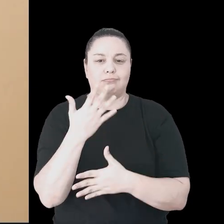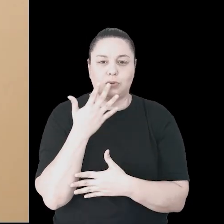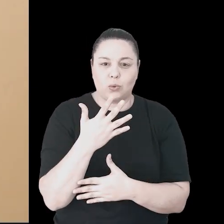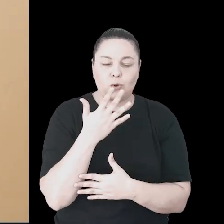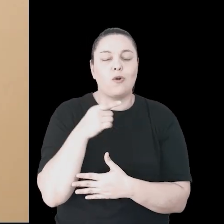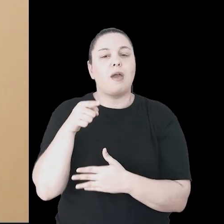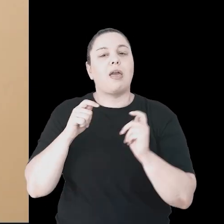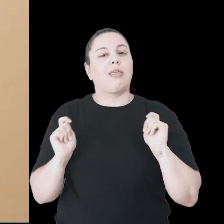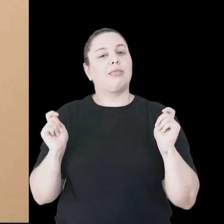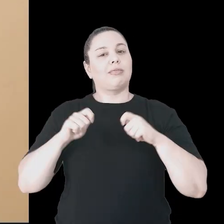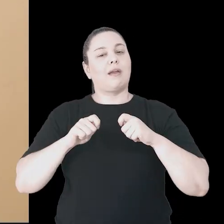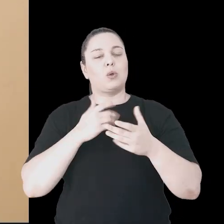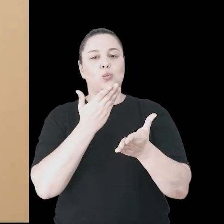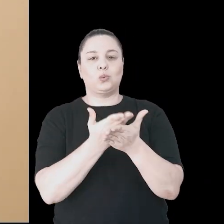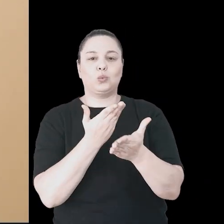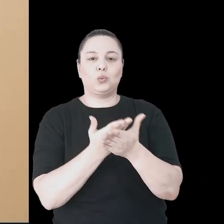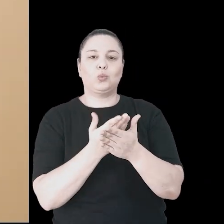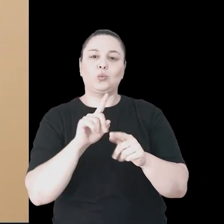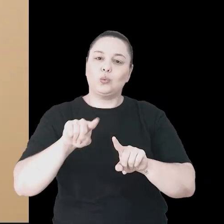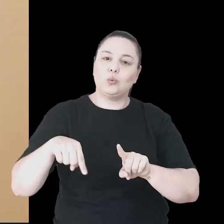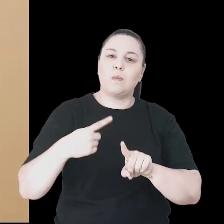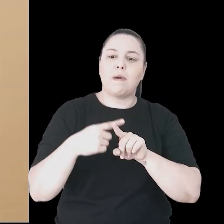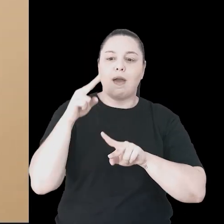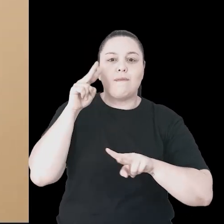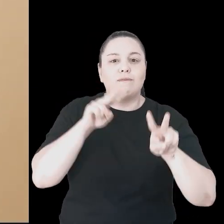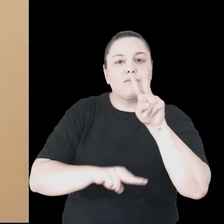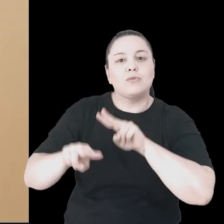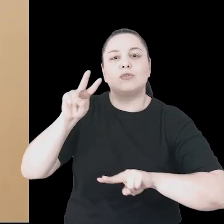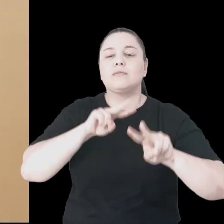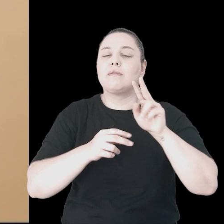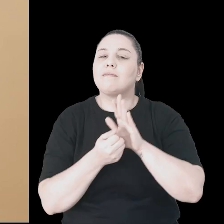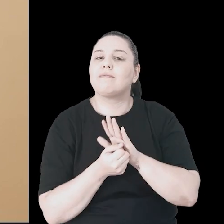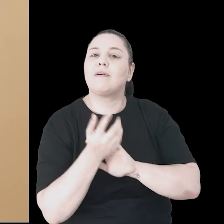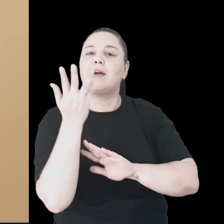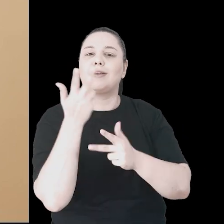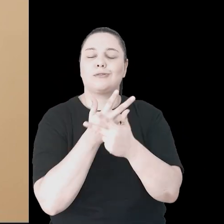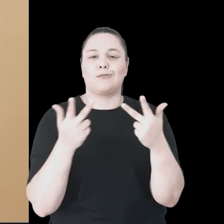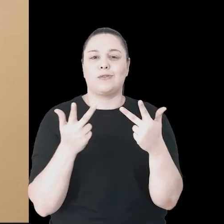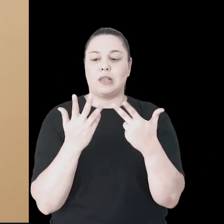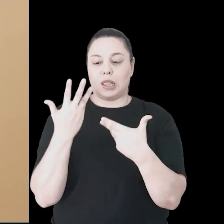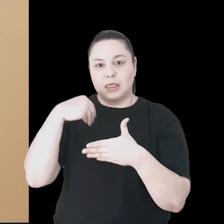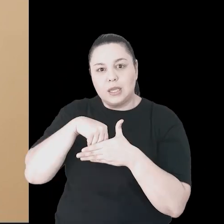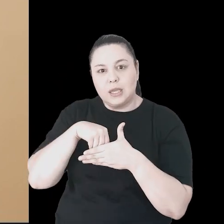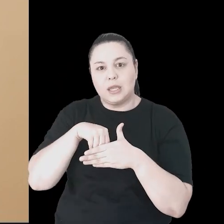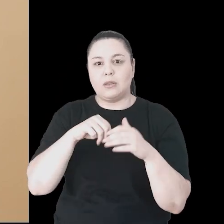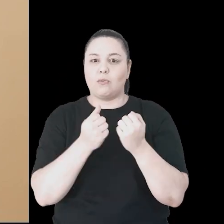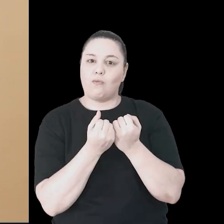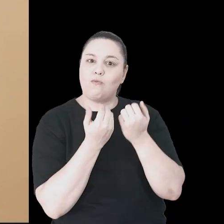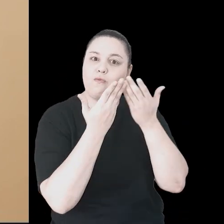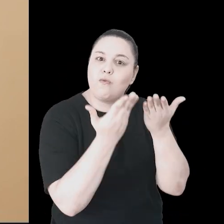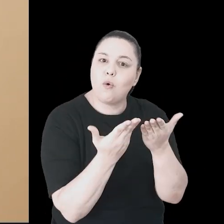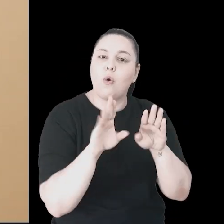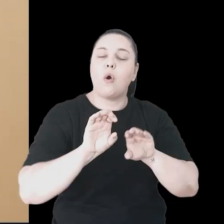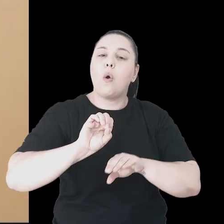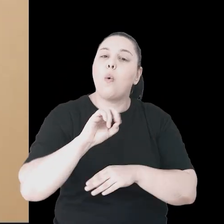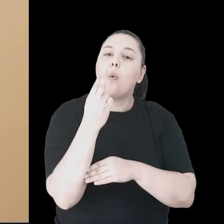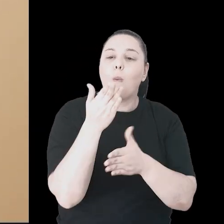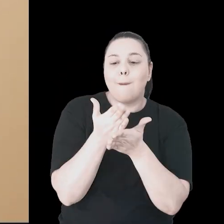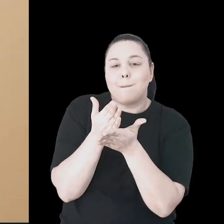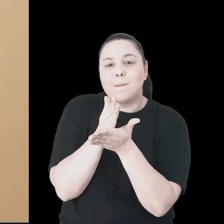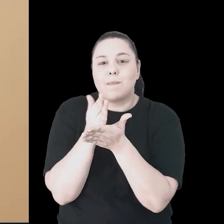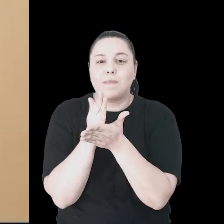biomoléculas luminescentes e fluorescentes tem permitido o estudo e a visualização de diversos mecanismos